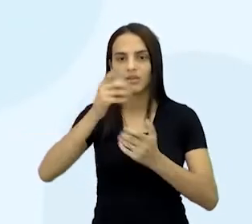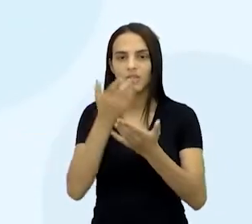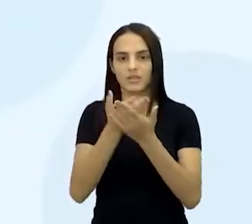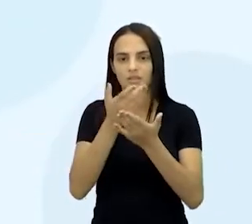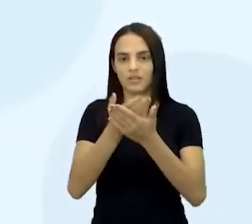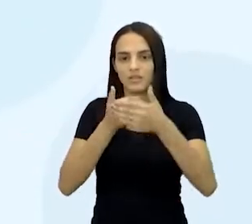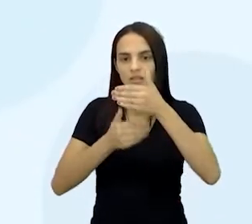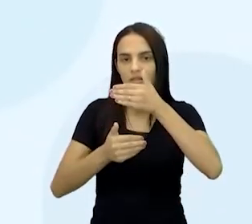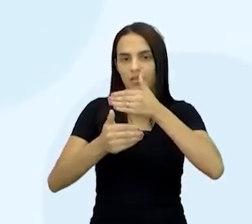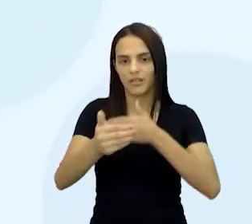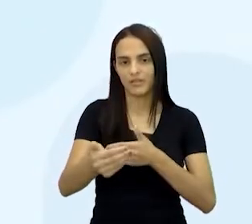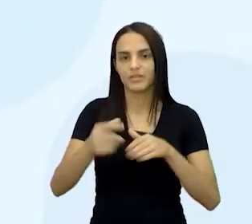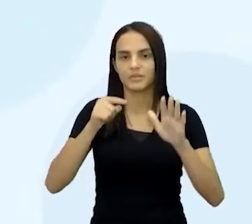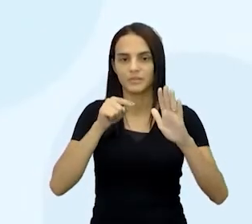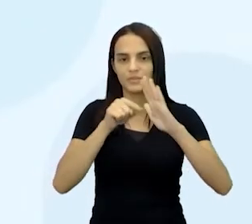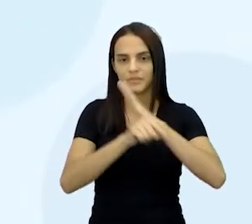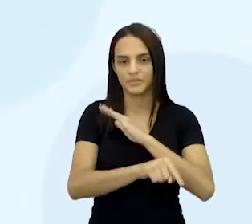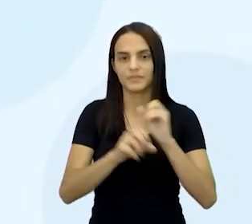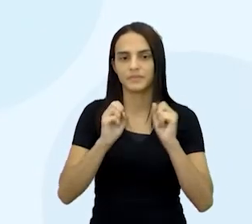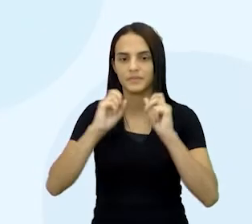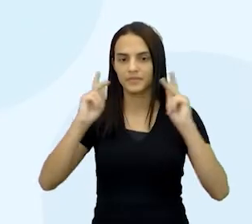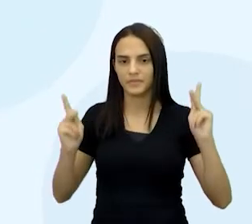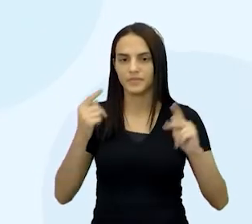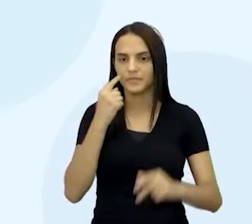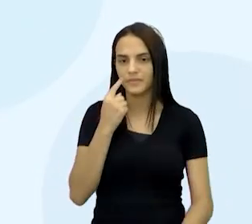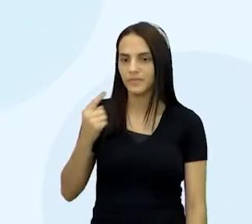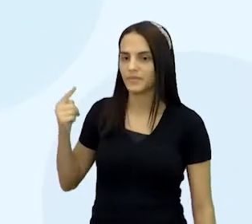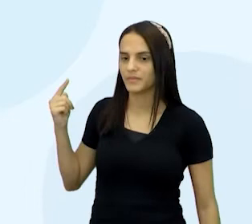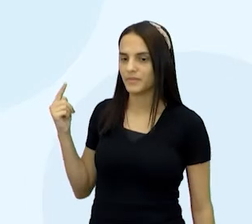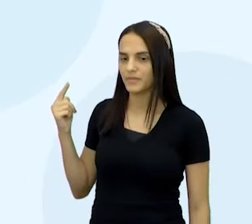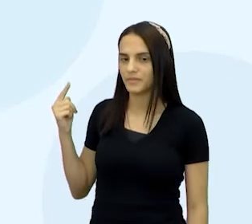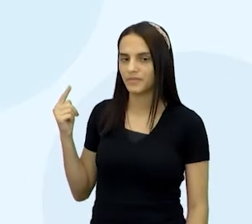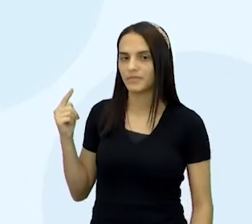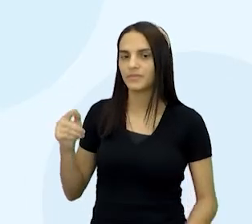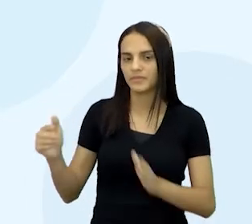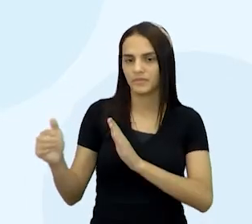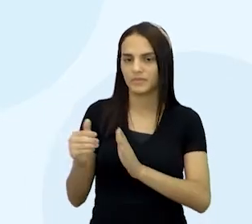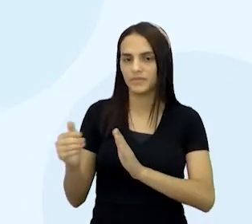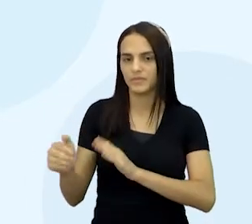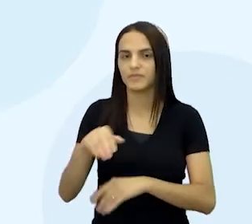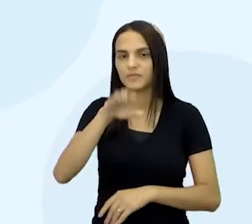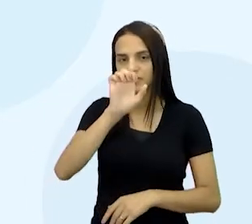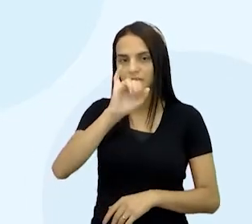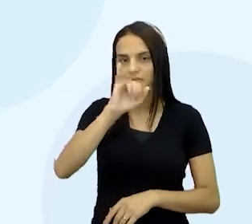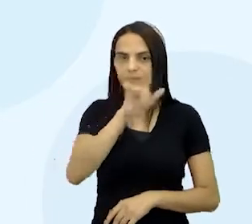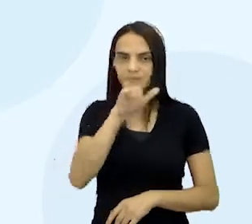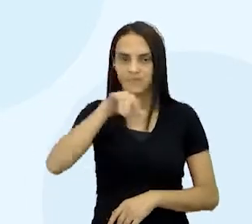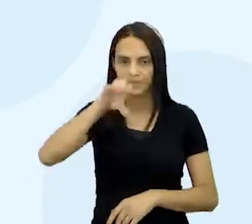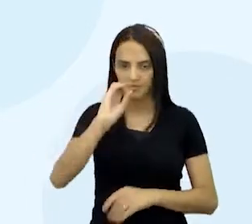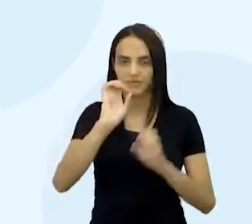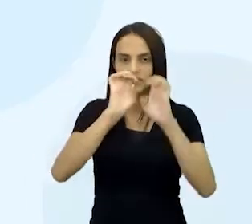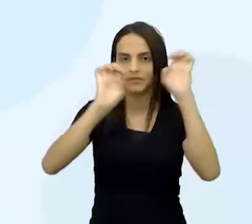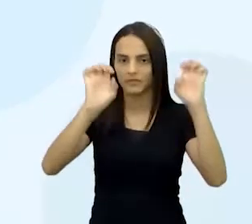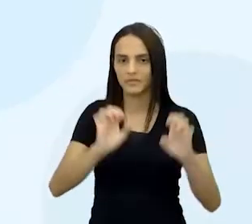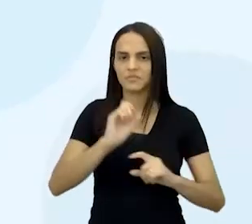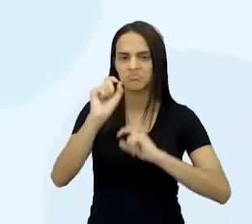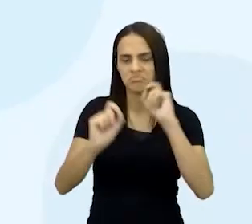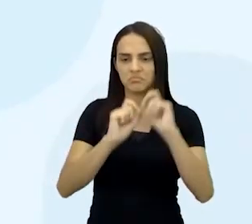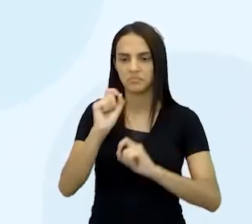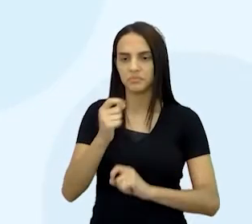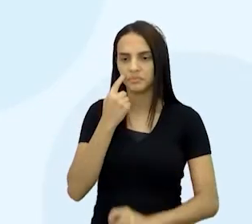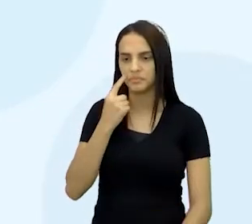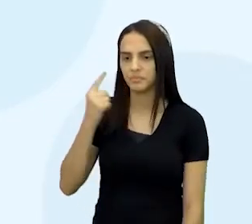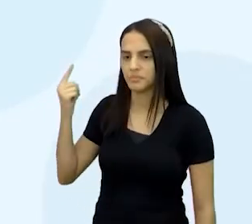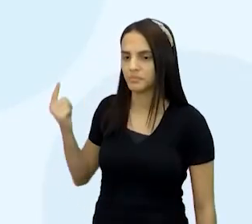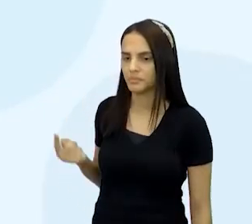desse aprofundamento, tá certo, gente? E aí a gente chega naquele momento dos eixos estruturantes. O que é um eixo